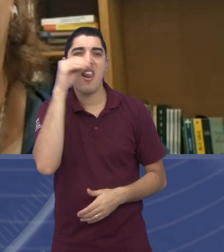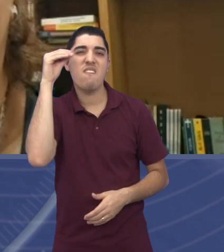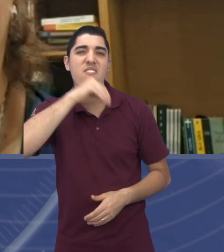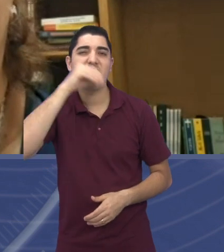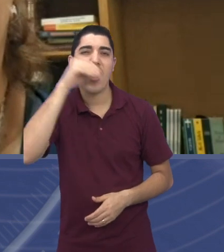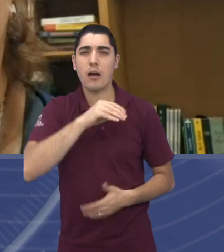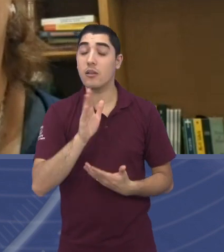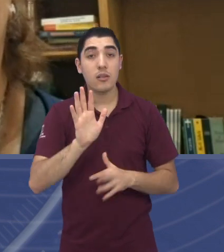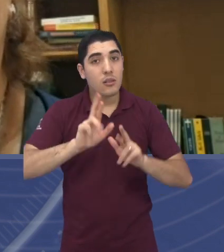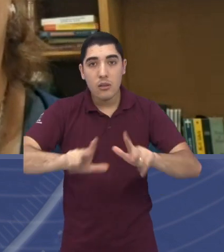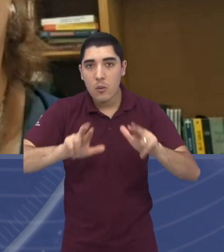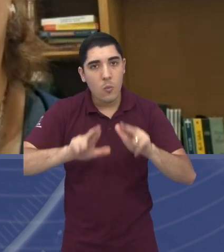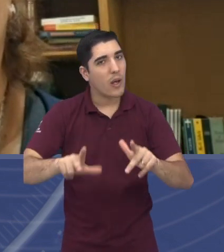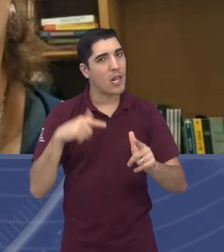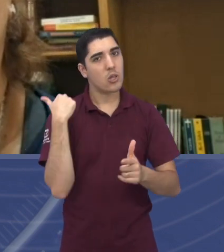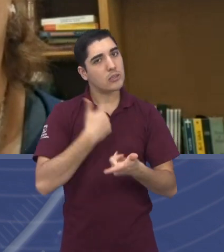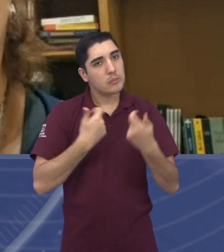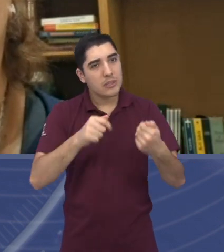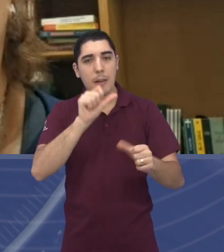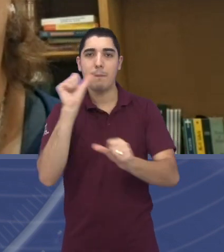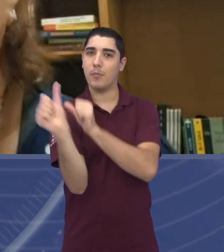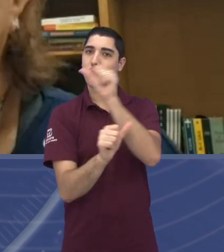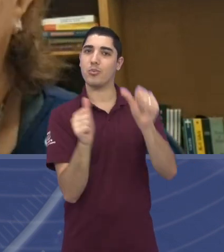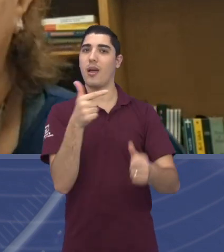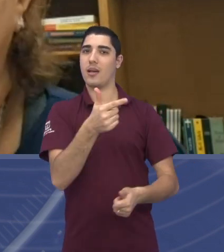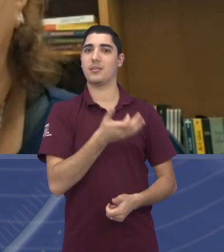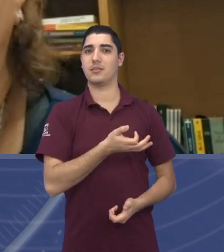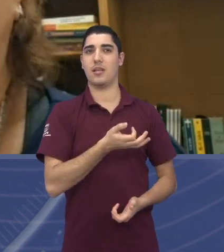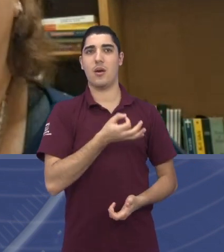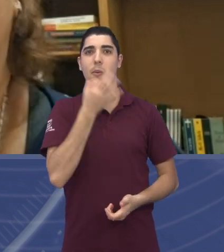precisa desmistificar isso também.